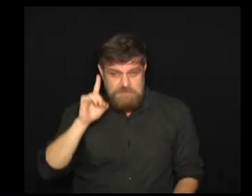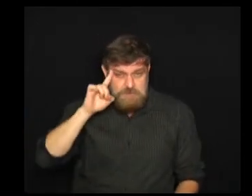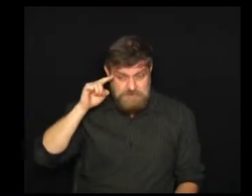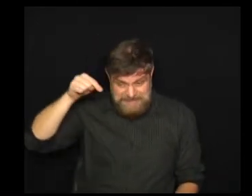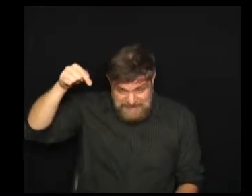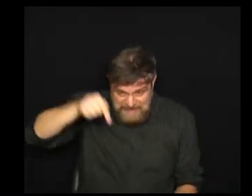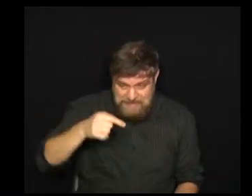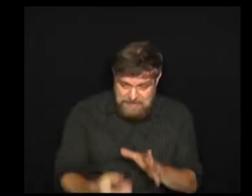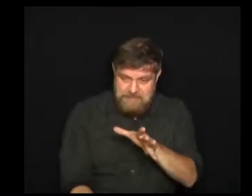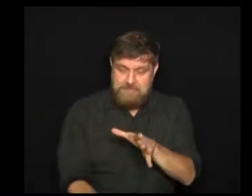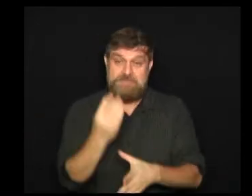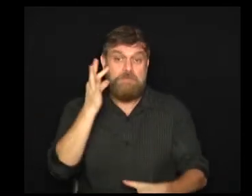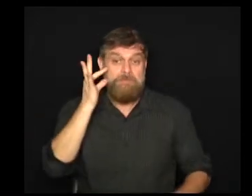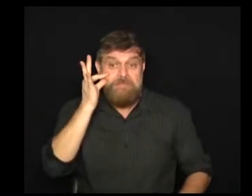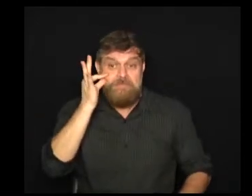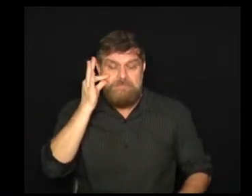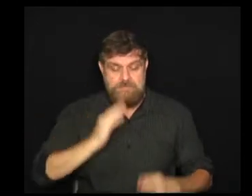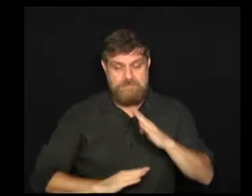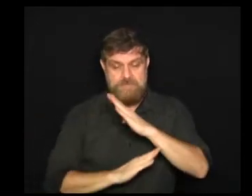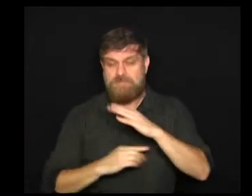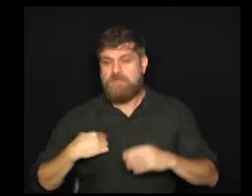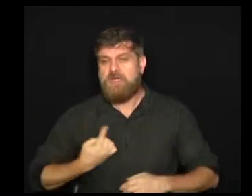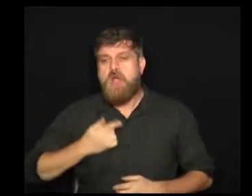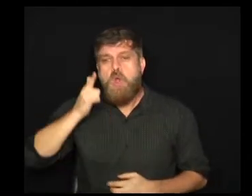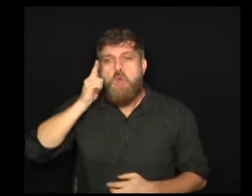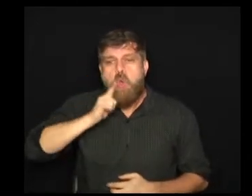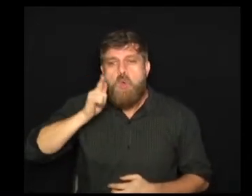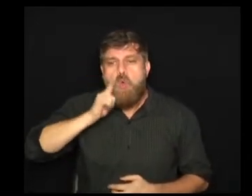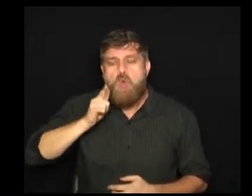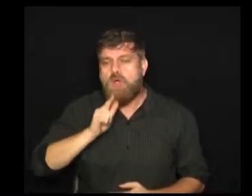aqui, nós conseguimos então